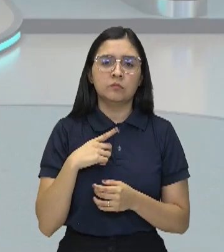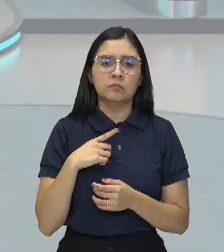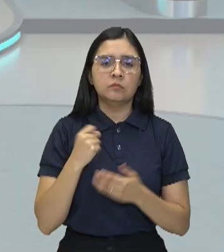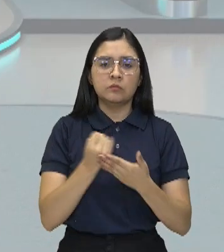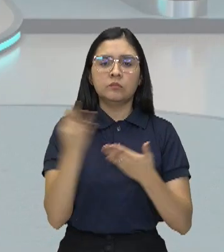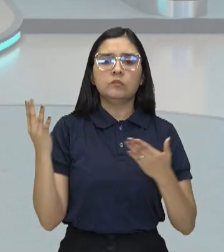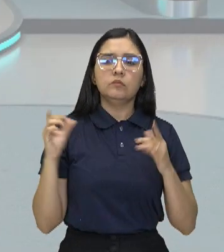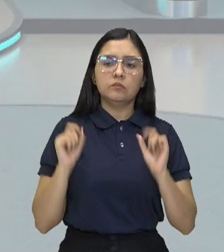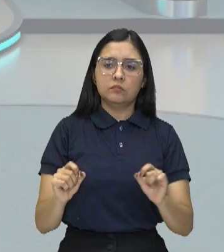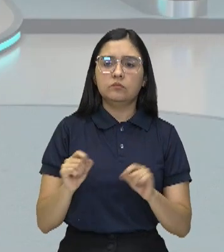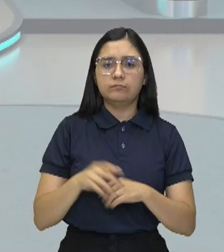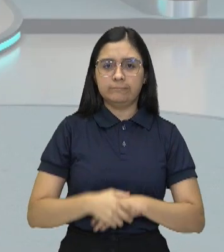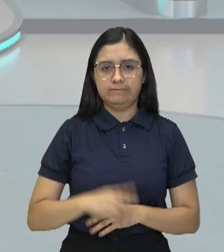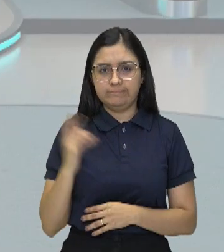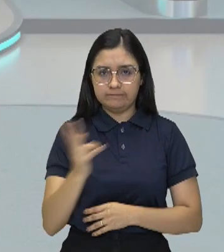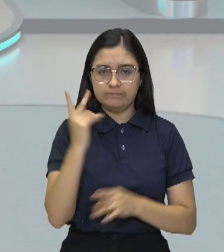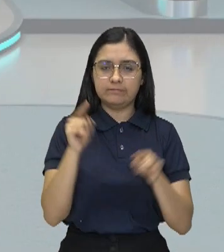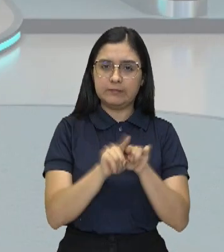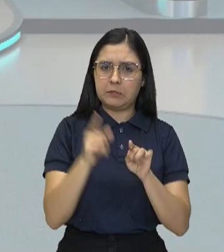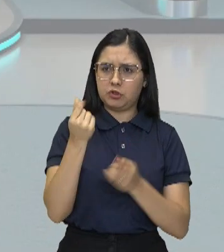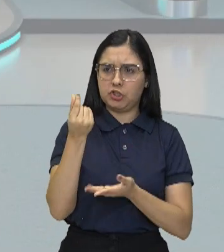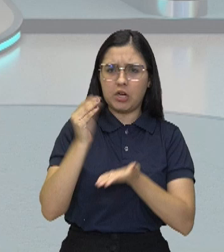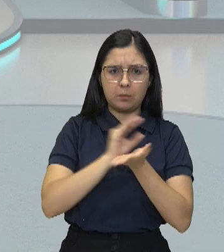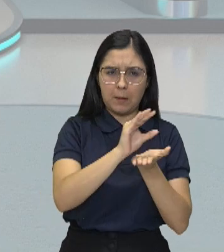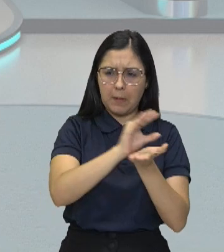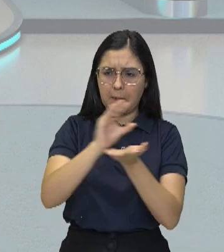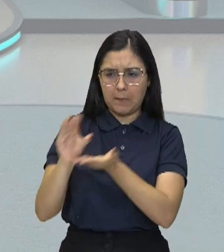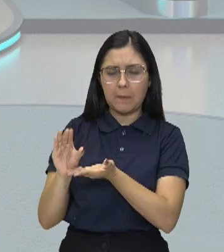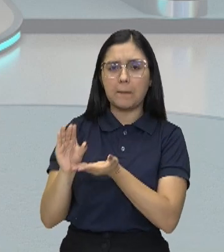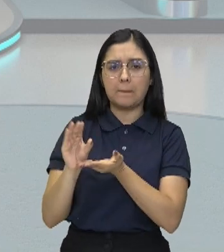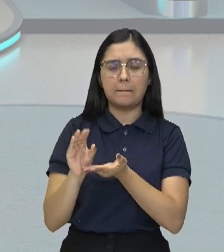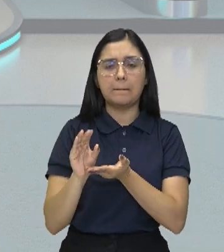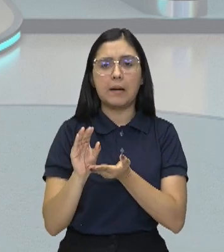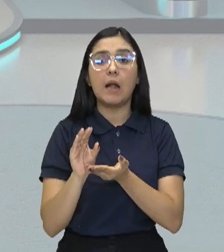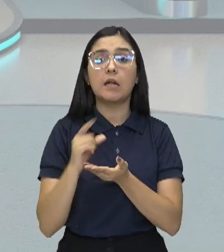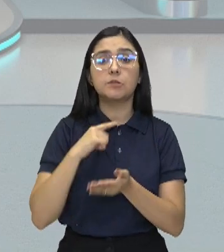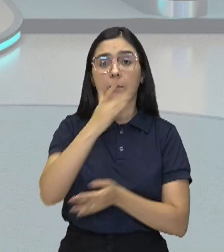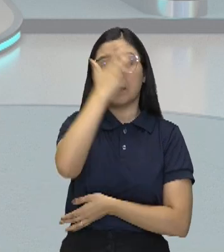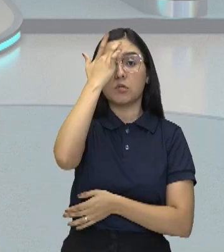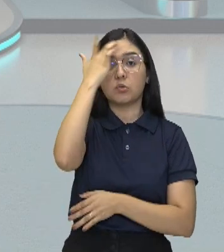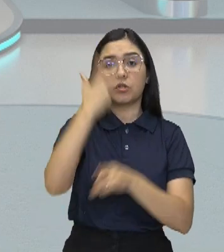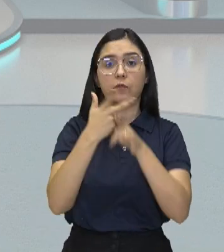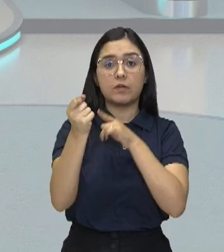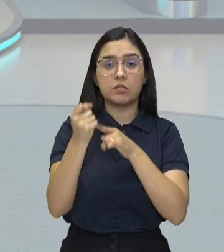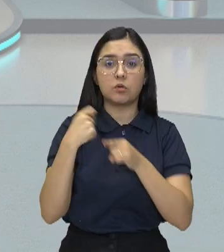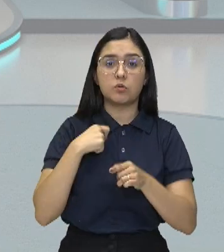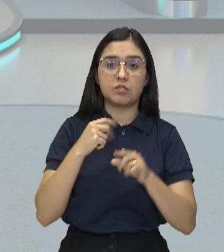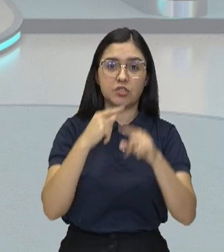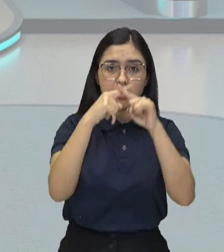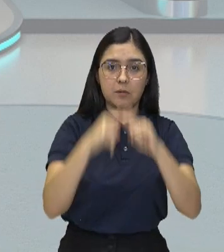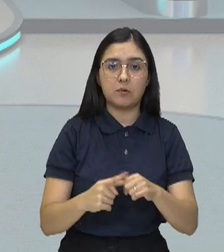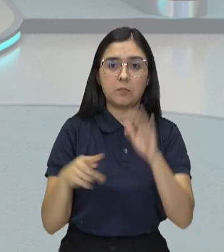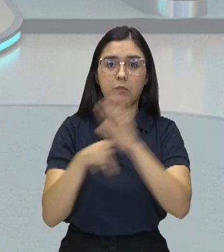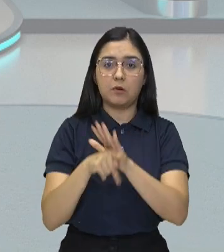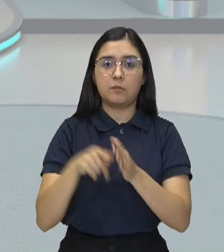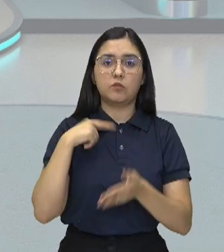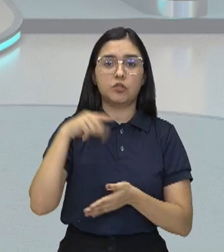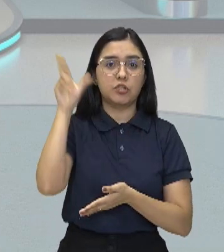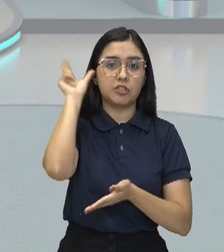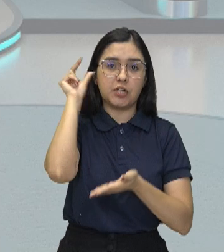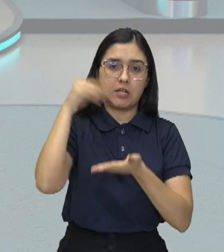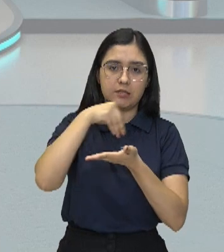de valor, né, de dinheiro para os vencedores, né, de campeonatos de xadrez.